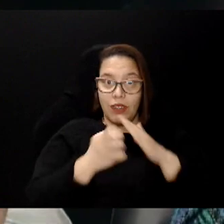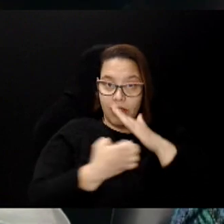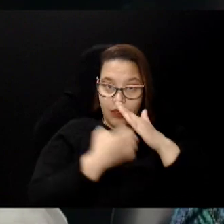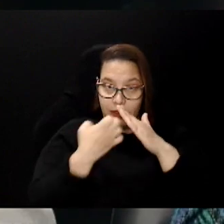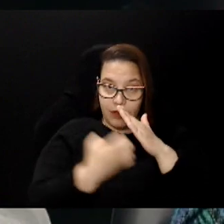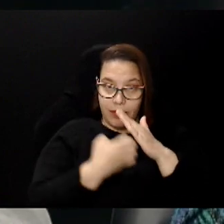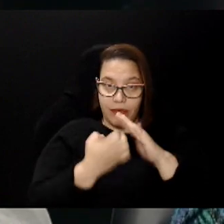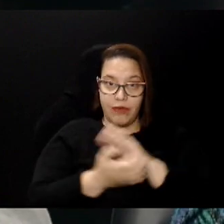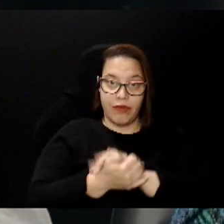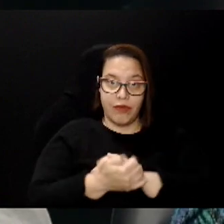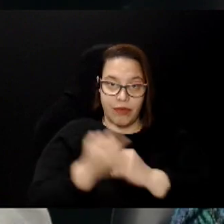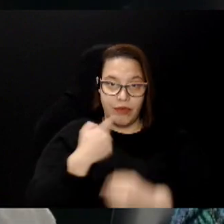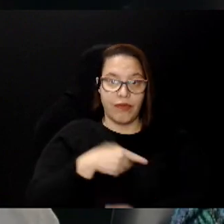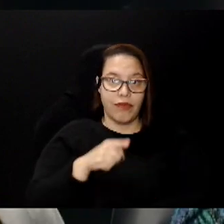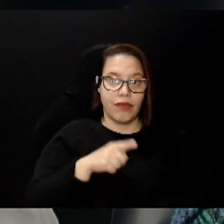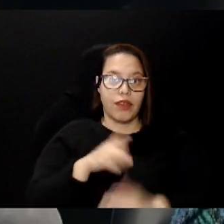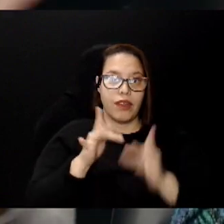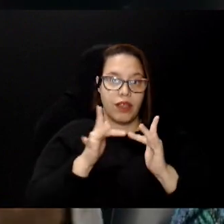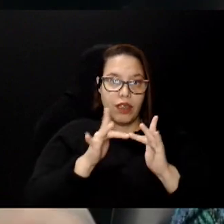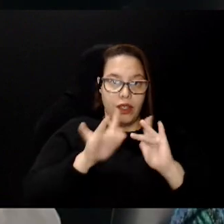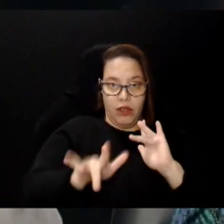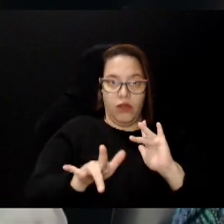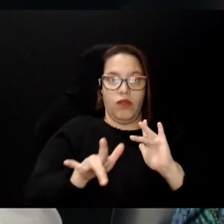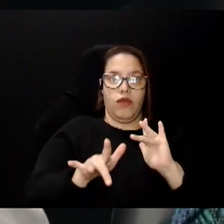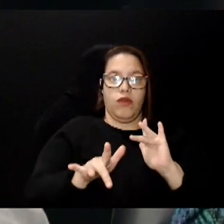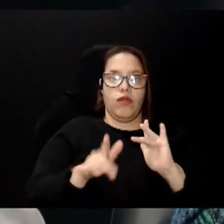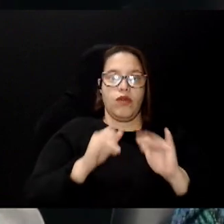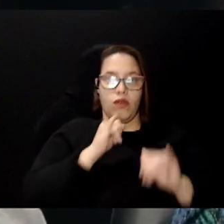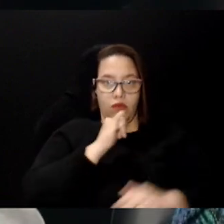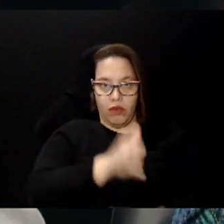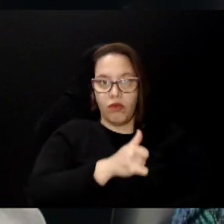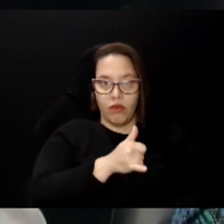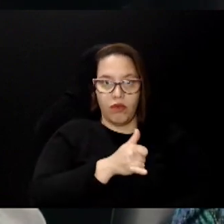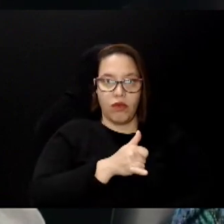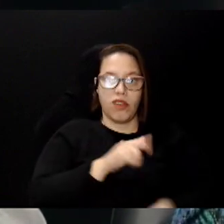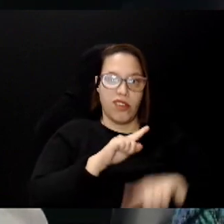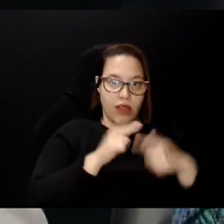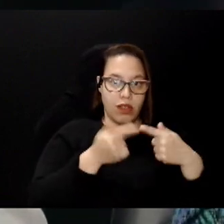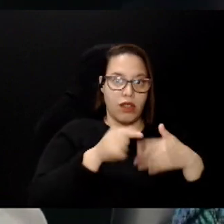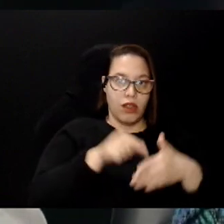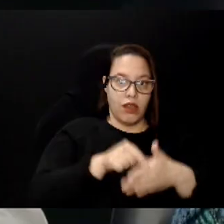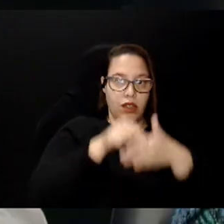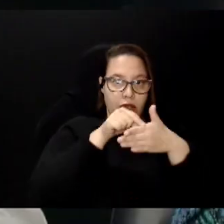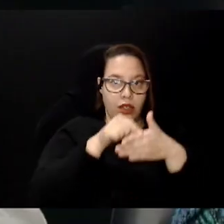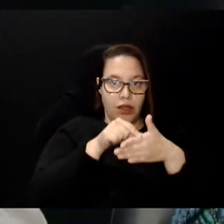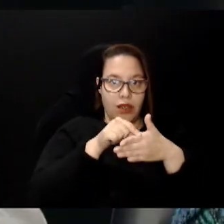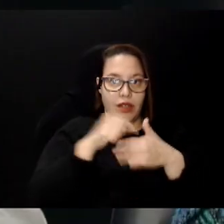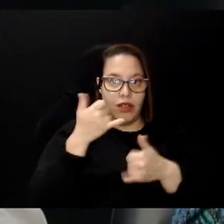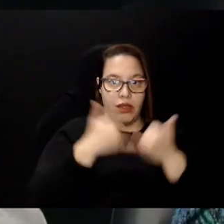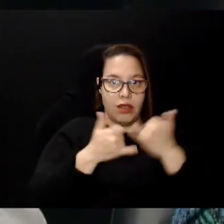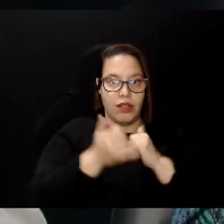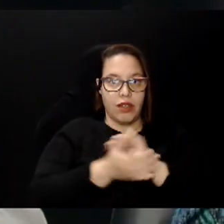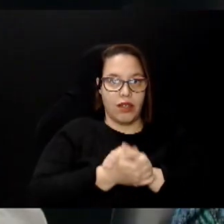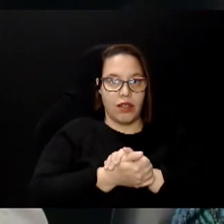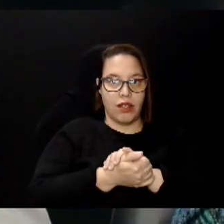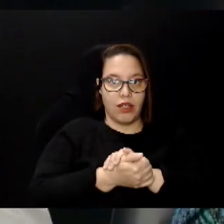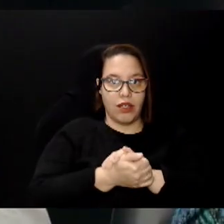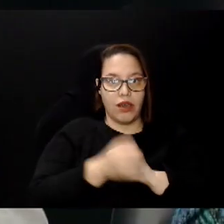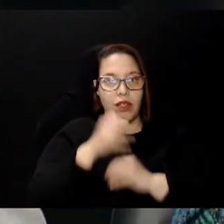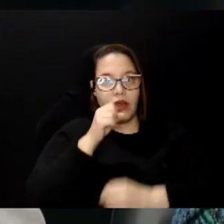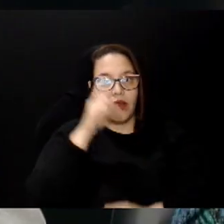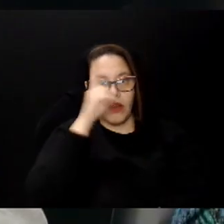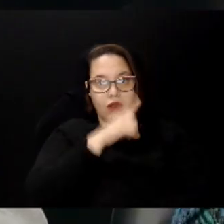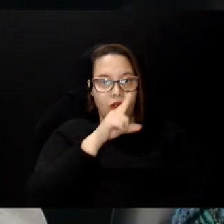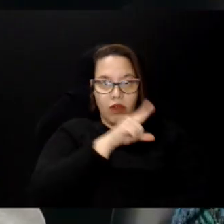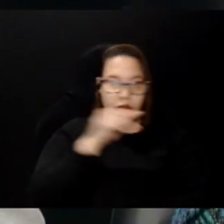me desconectar mesmo, eu aviso o grupo de liderança da empresa, eu até brinco com ele. Pessoal, esse final de semana eu vou estar fora,